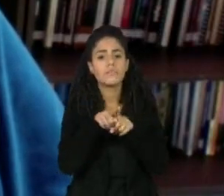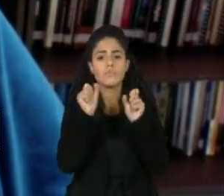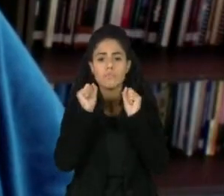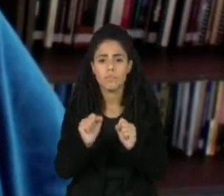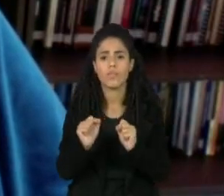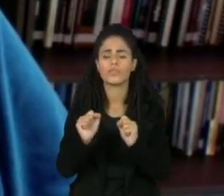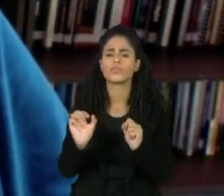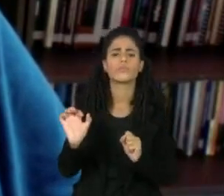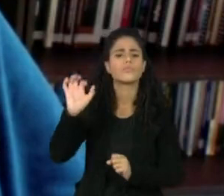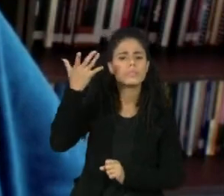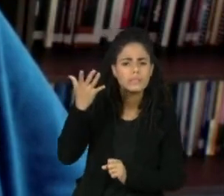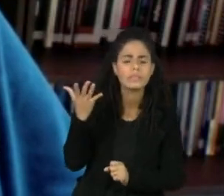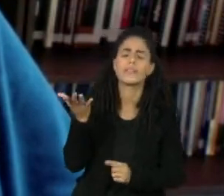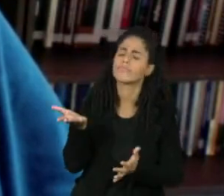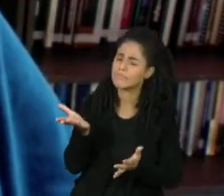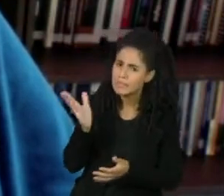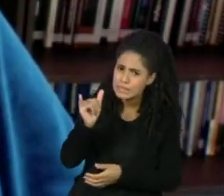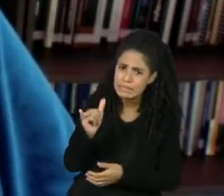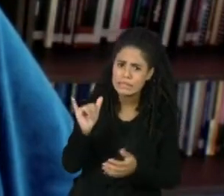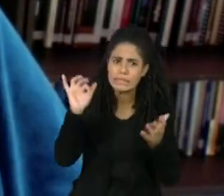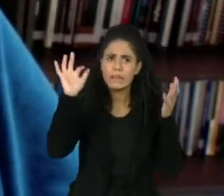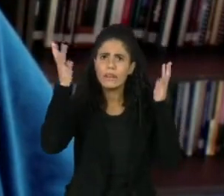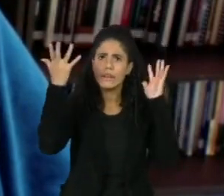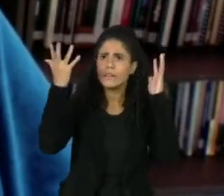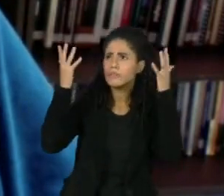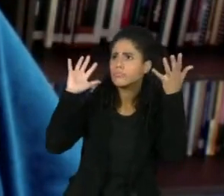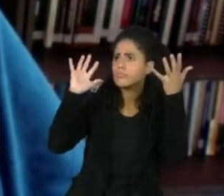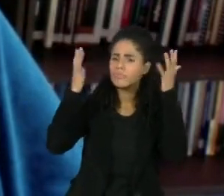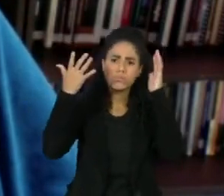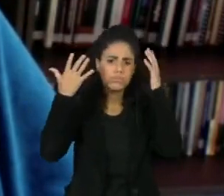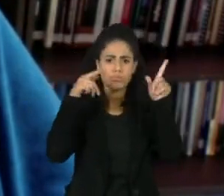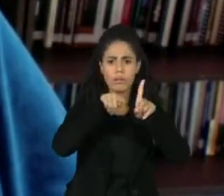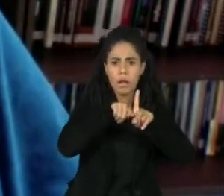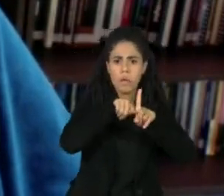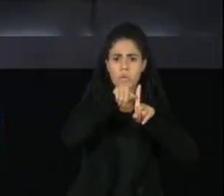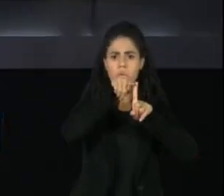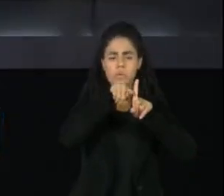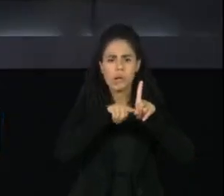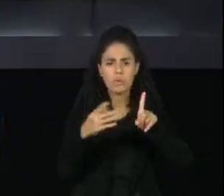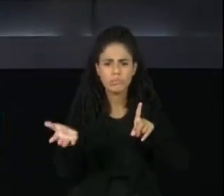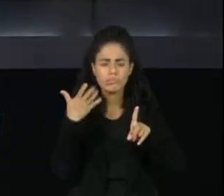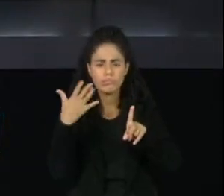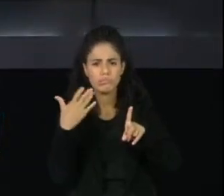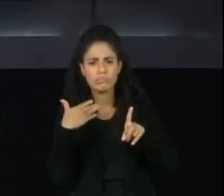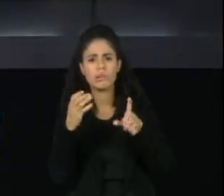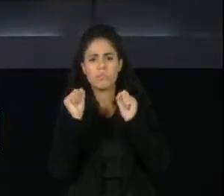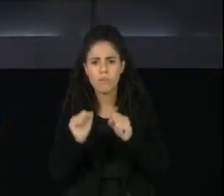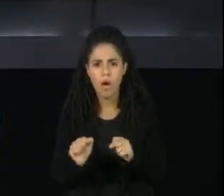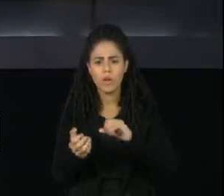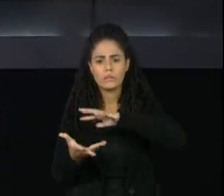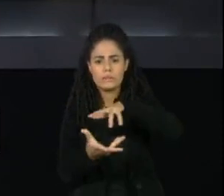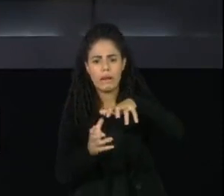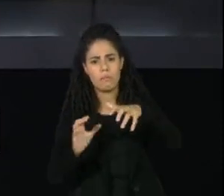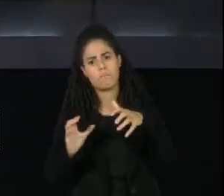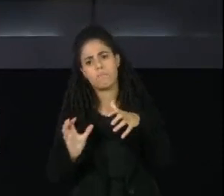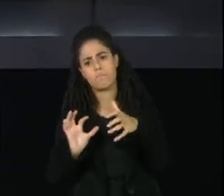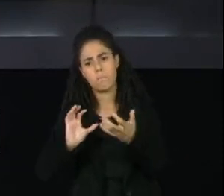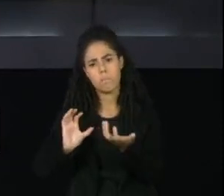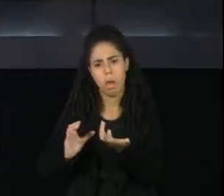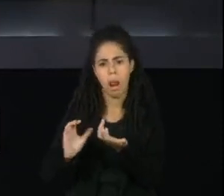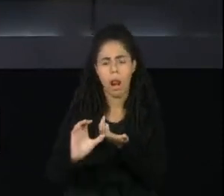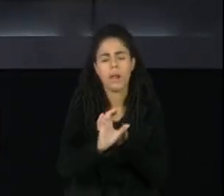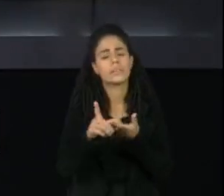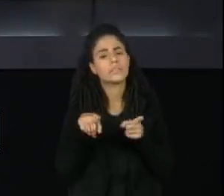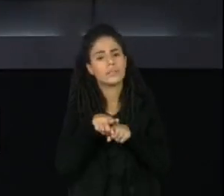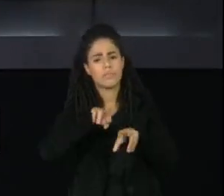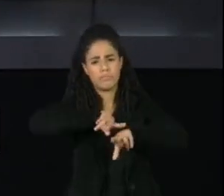entre aspas, quer dizer, uma mudança para um ecossistema muito degradado, com muito menos árvores e menos